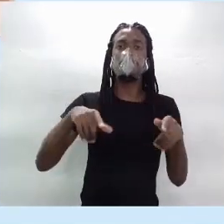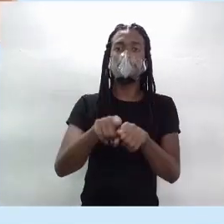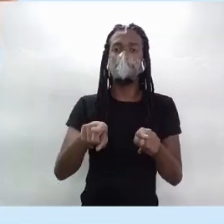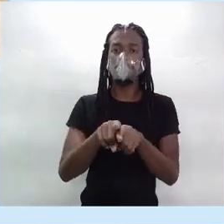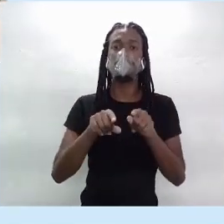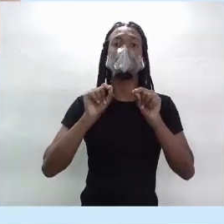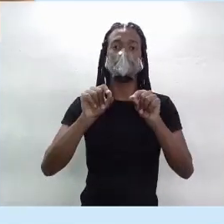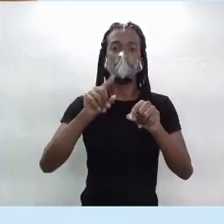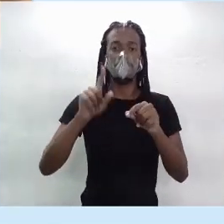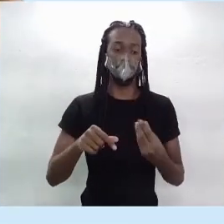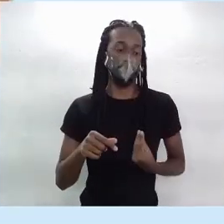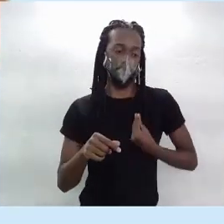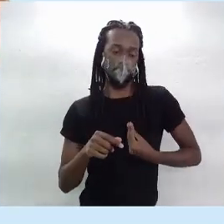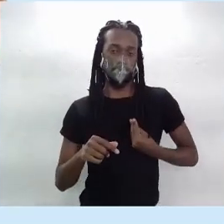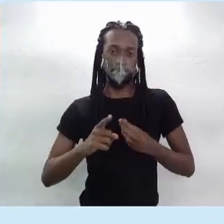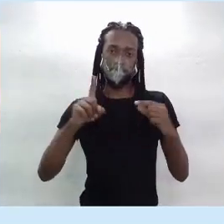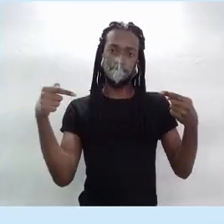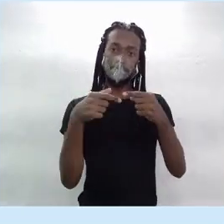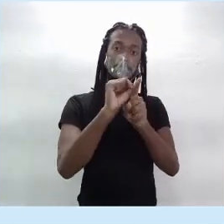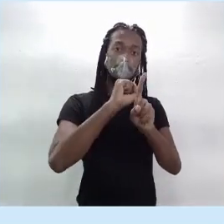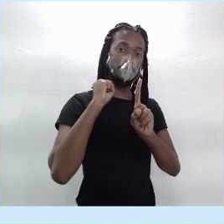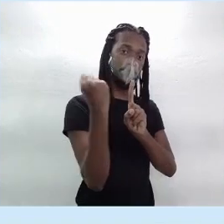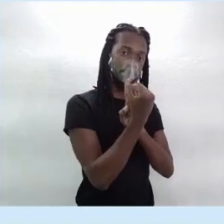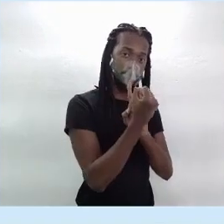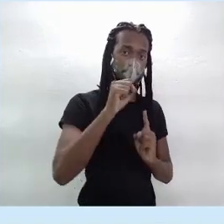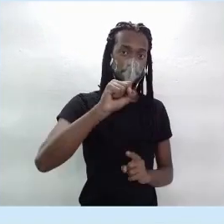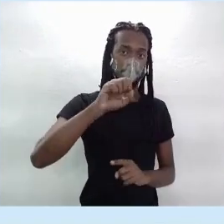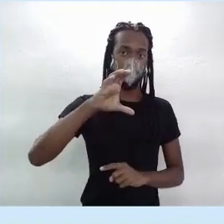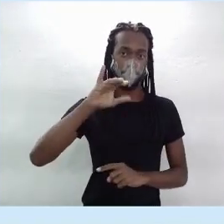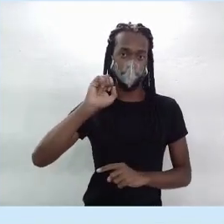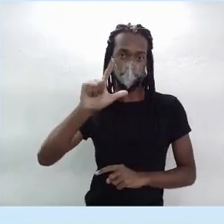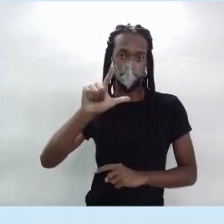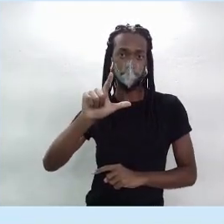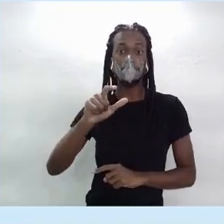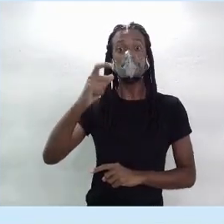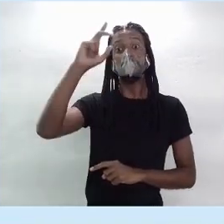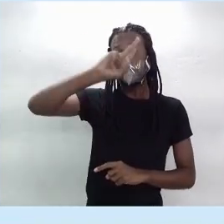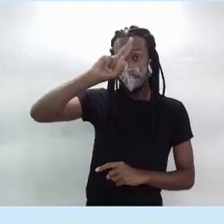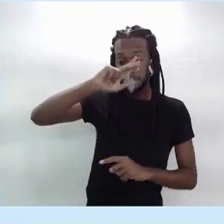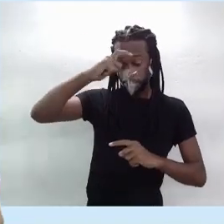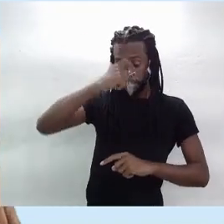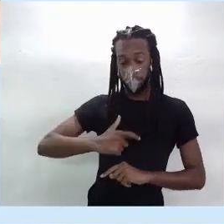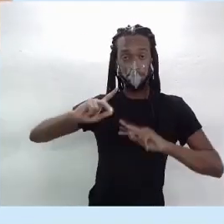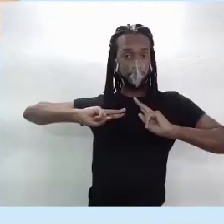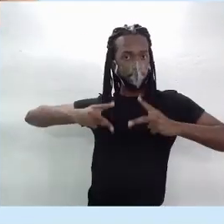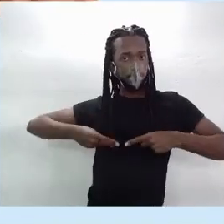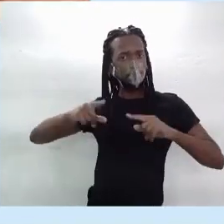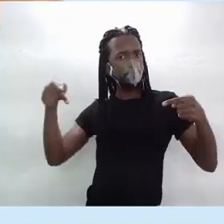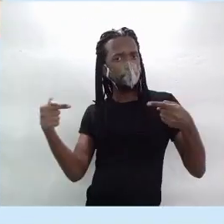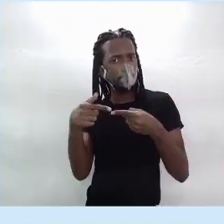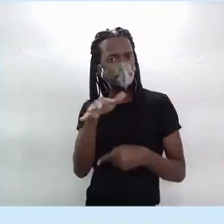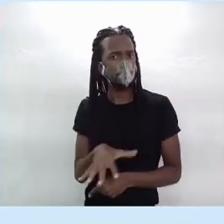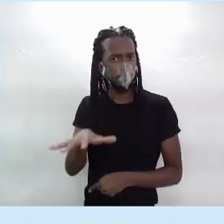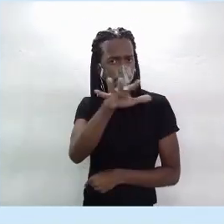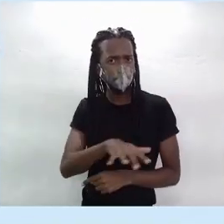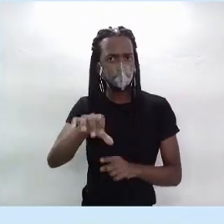palavra: vida social. Lembram? O ser humano é um ser social, a vida